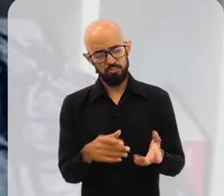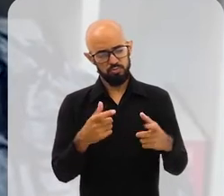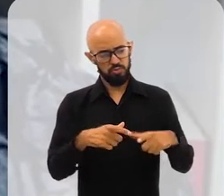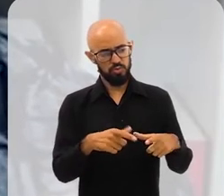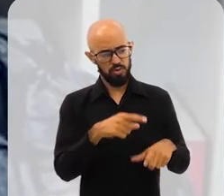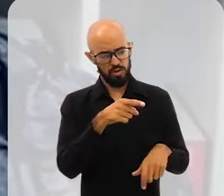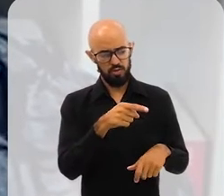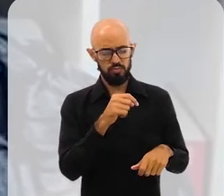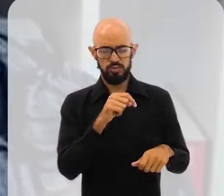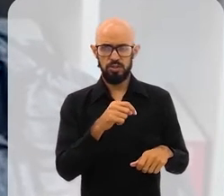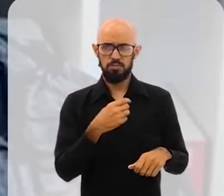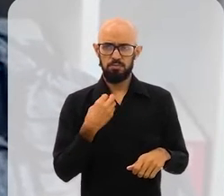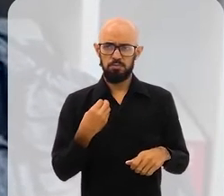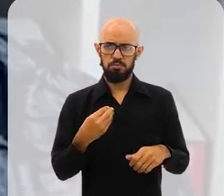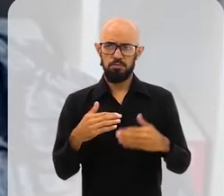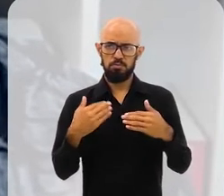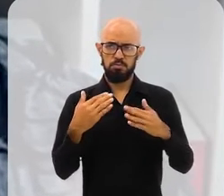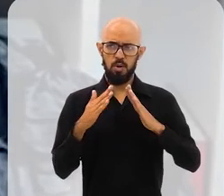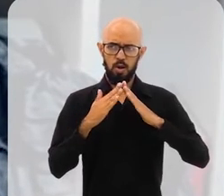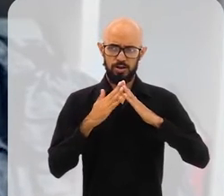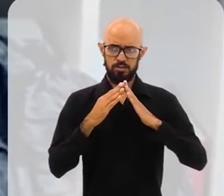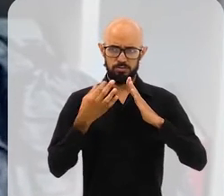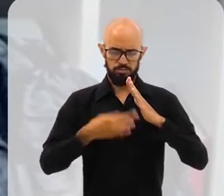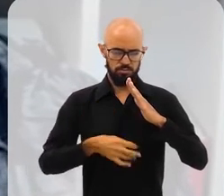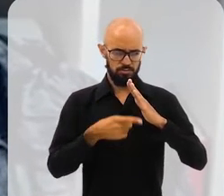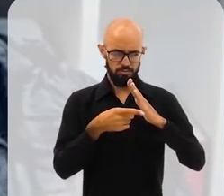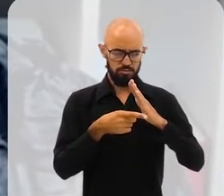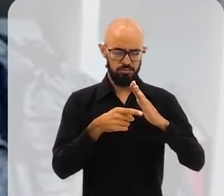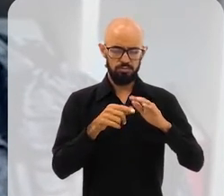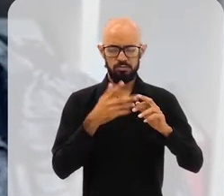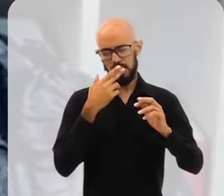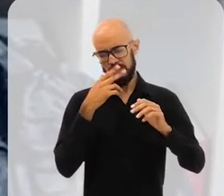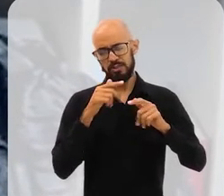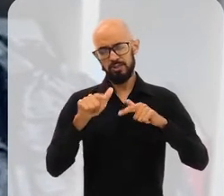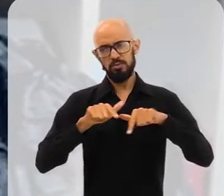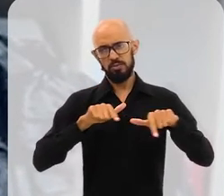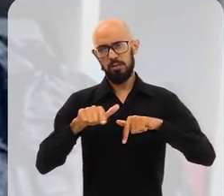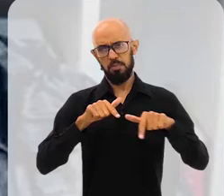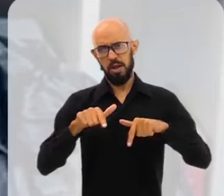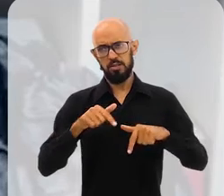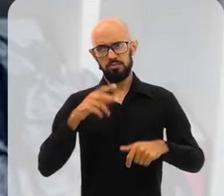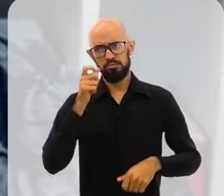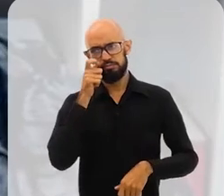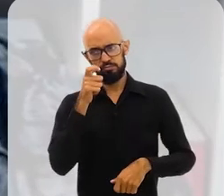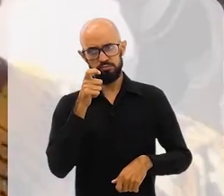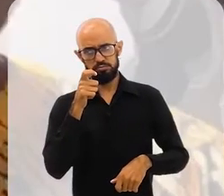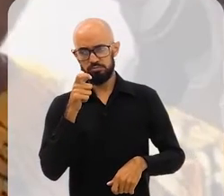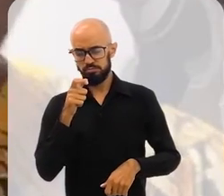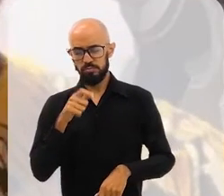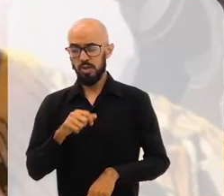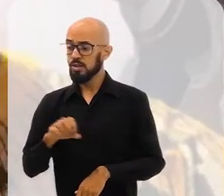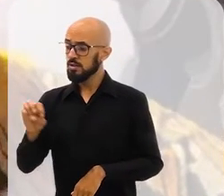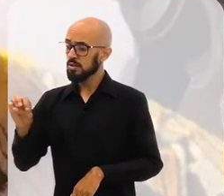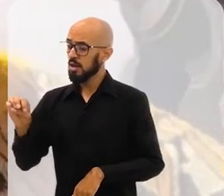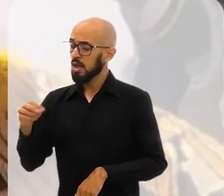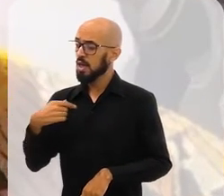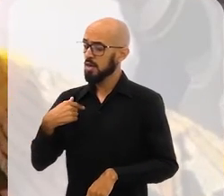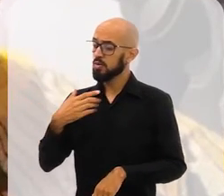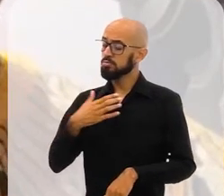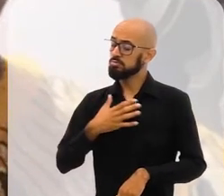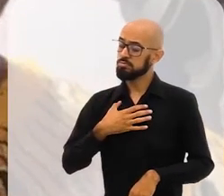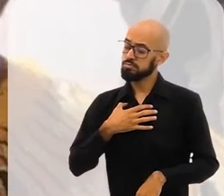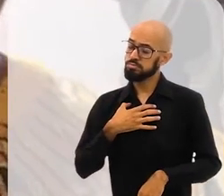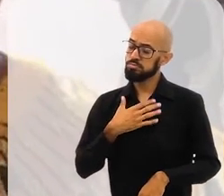você avisa né e aparecer bem ser um trabalho muito interessante tem sido satisfatória para você muito